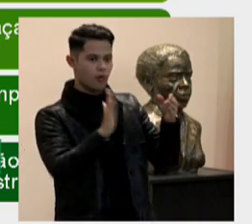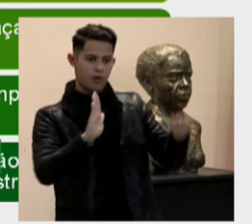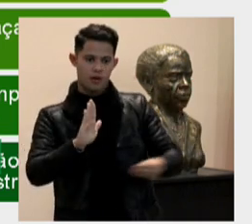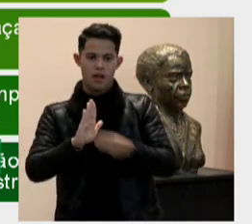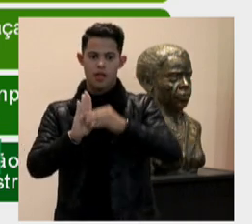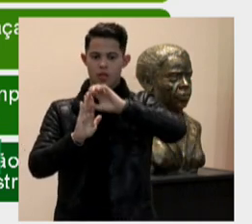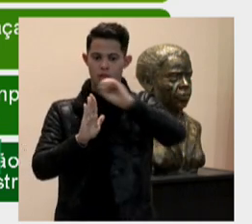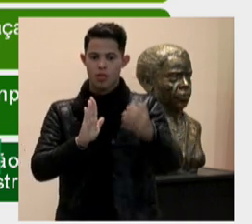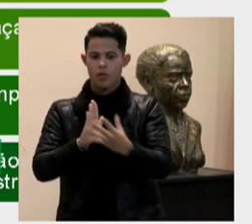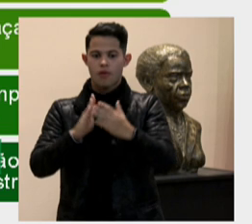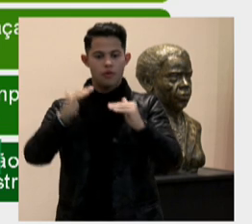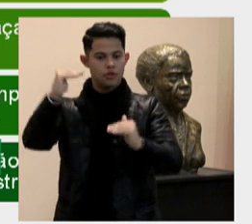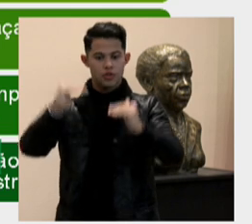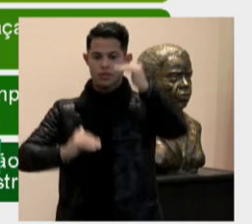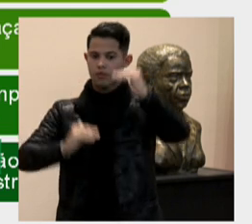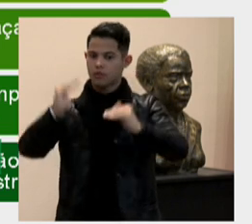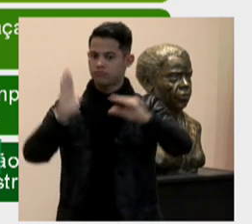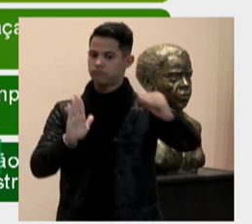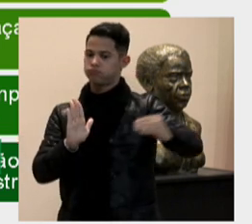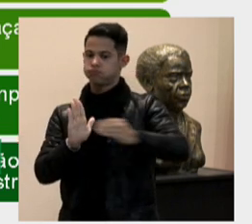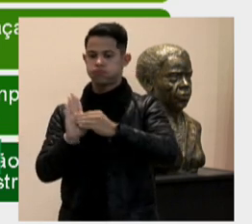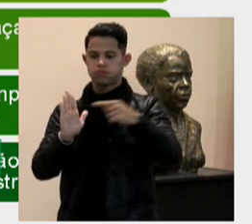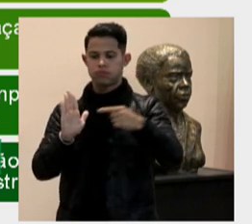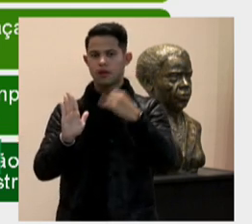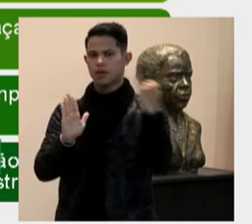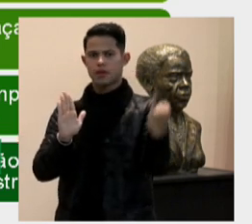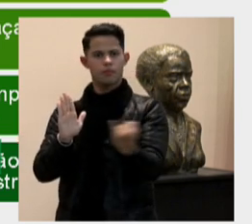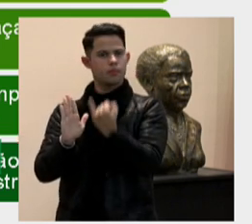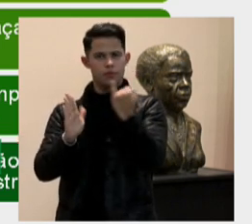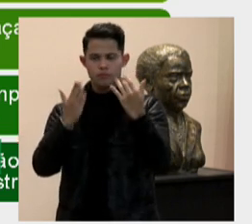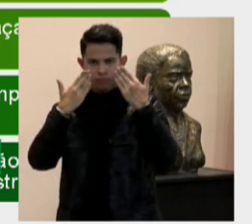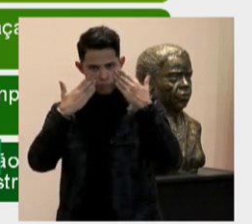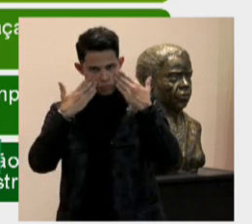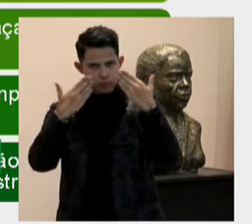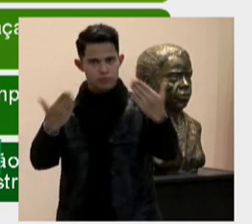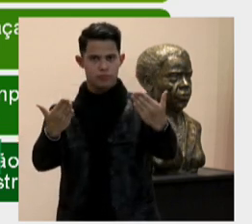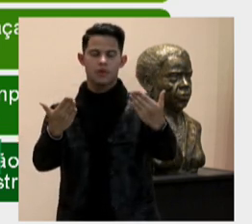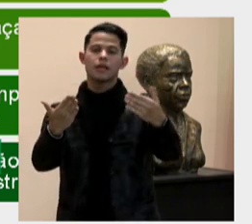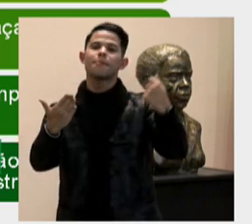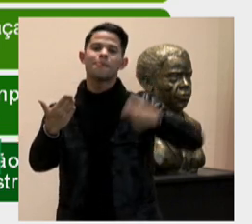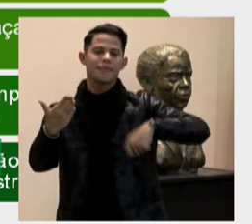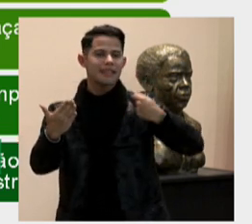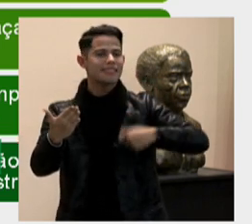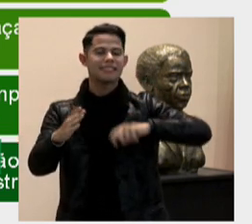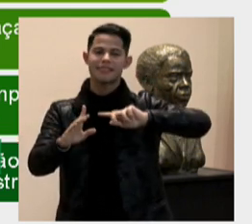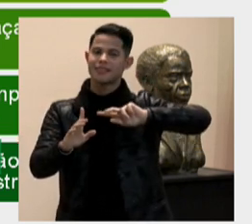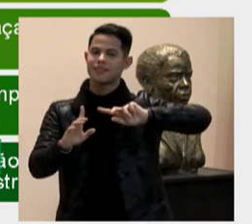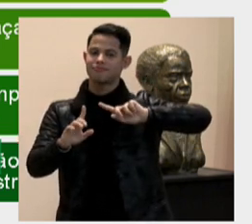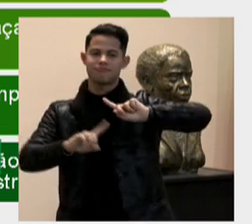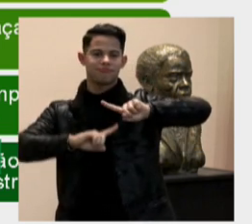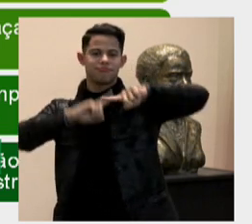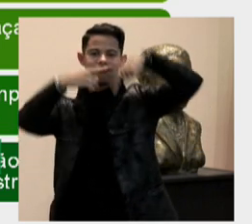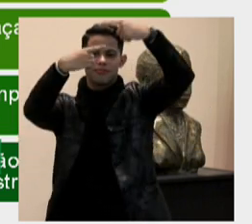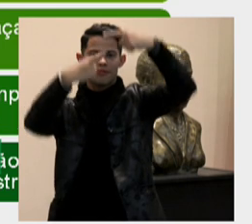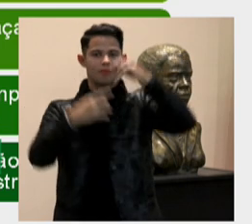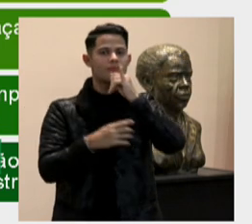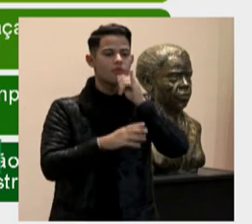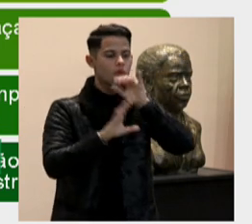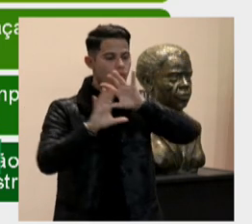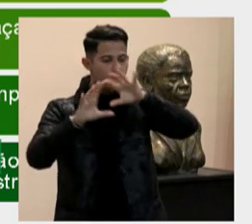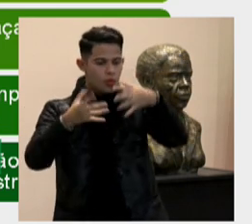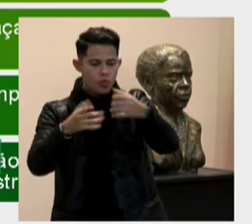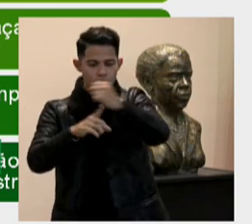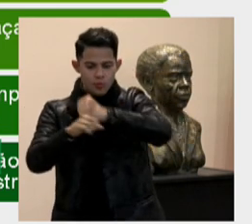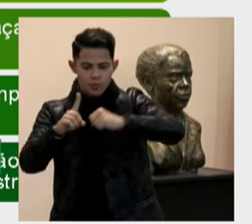marca importante e definida e dita de ser superada. A desigualdade de grupos sociais definidos